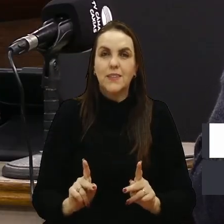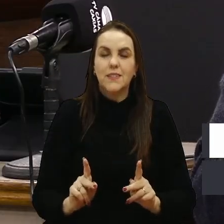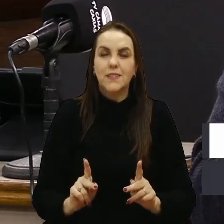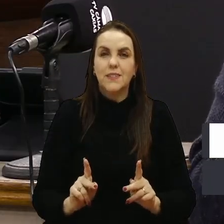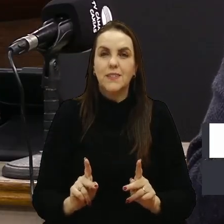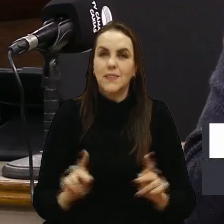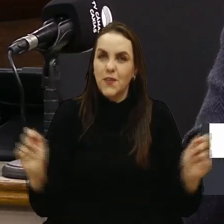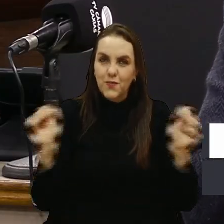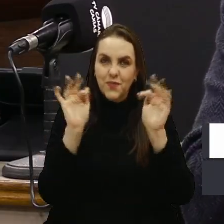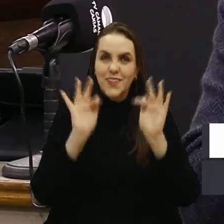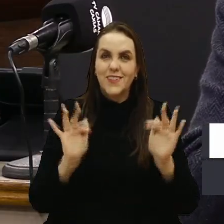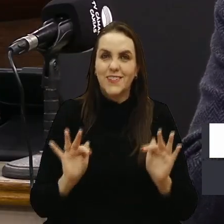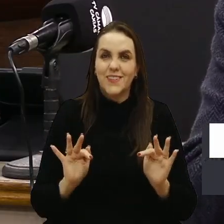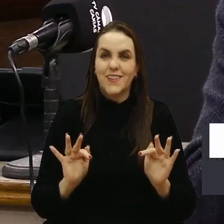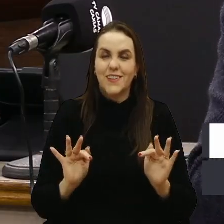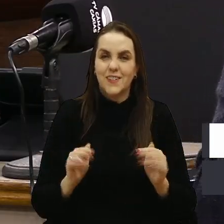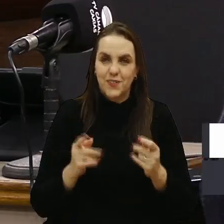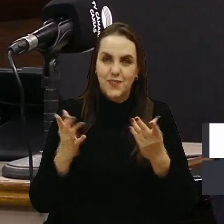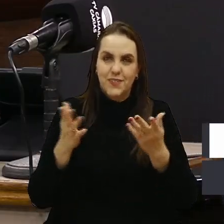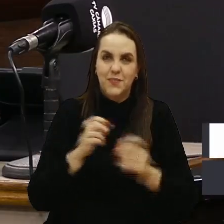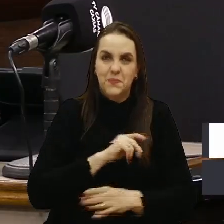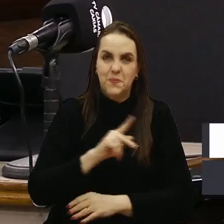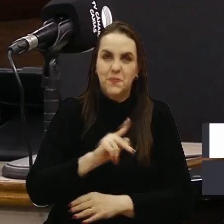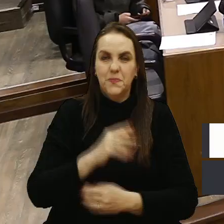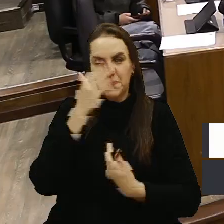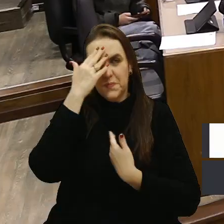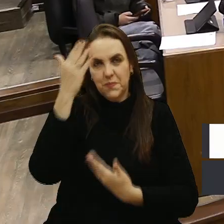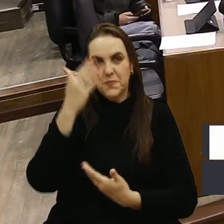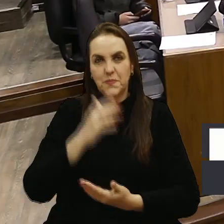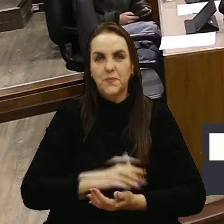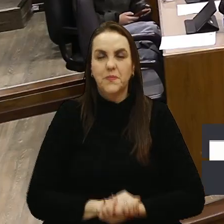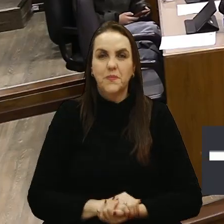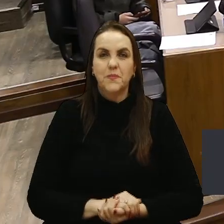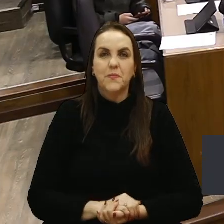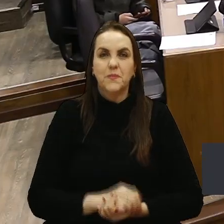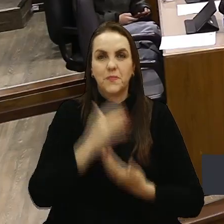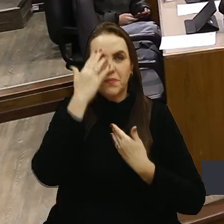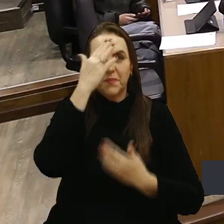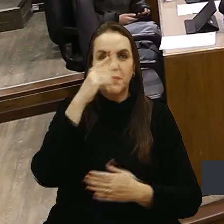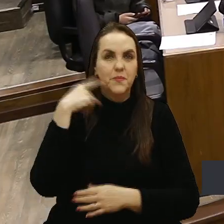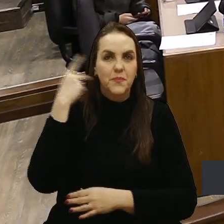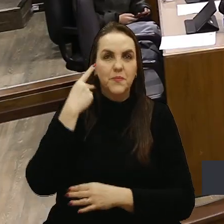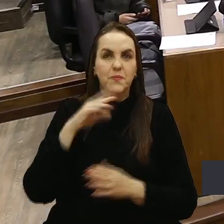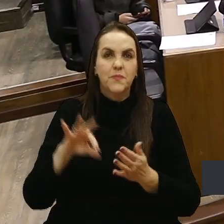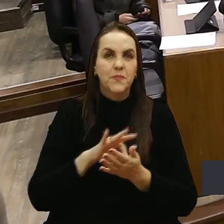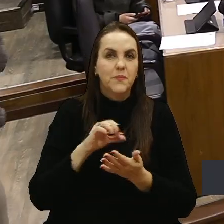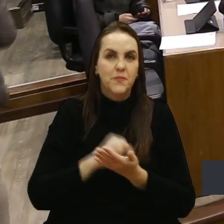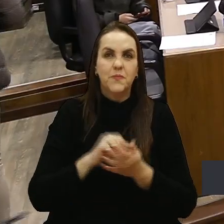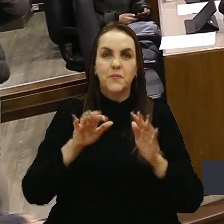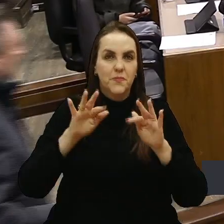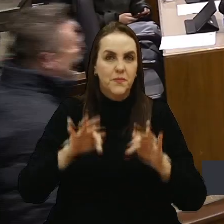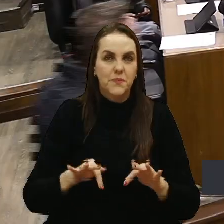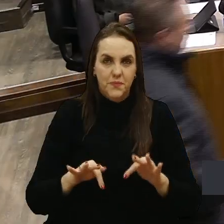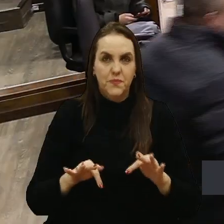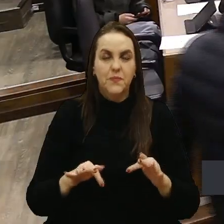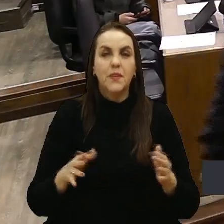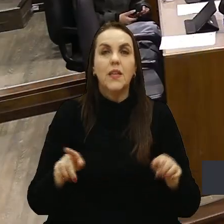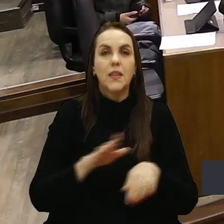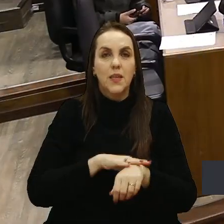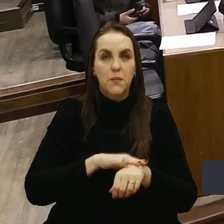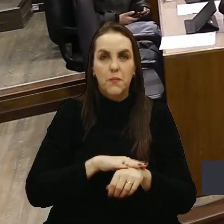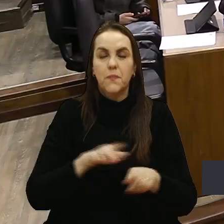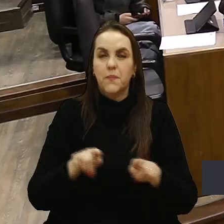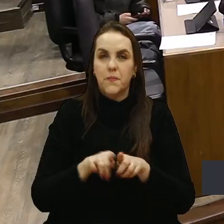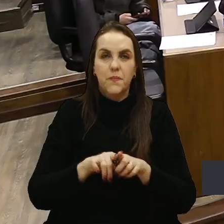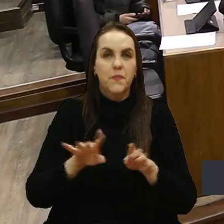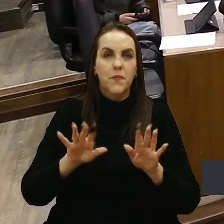muitas felicidades. Seria isso, senhor presidente. Muito obrigado. Obrigado, vereador. Encerradas as pequenas comunicações. Momento em que